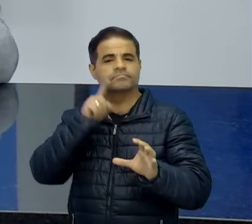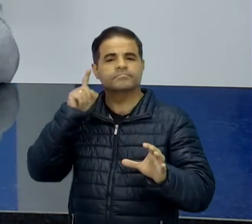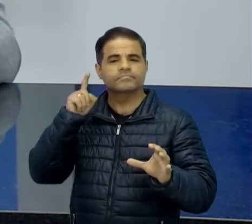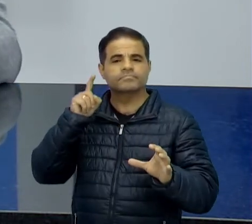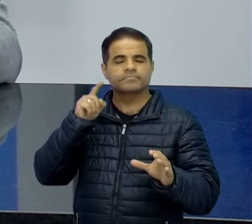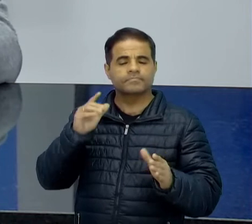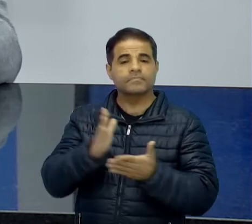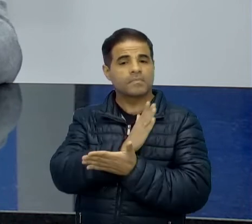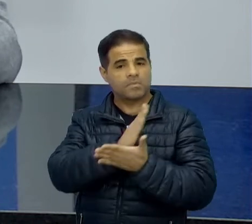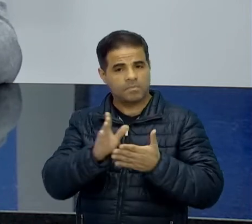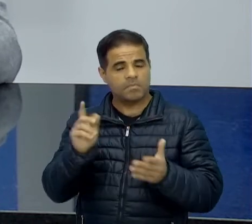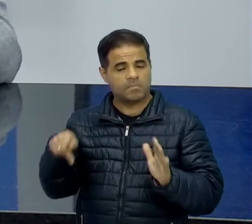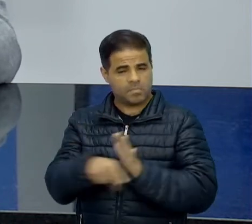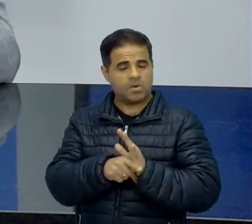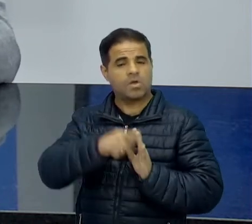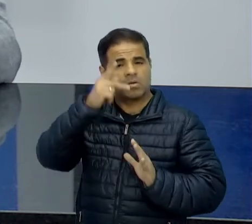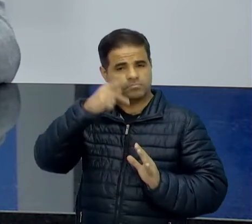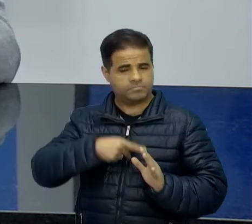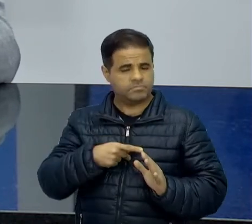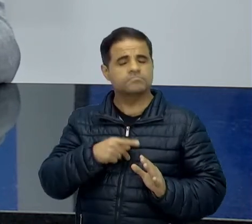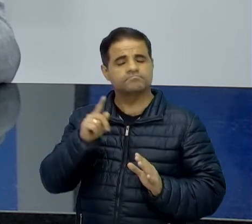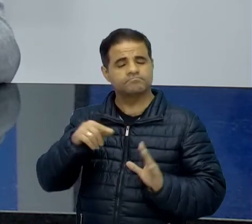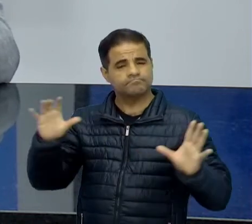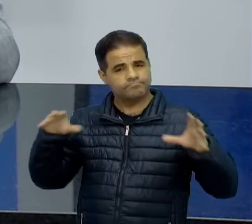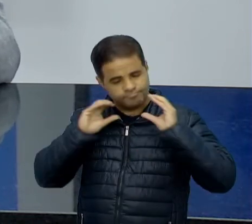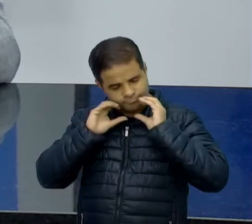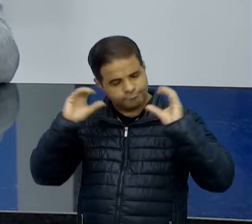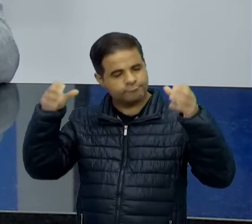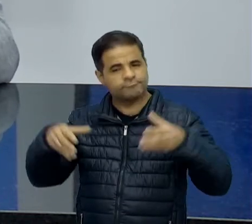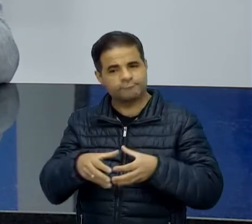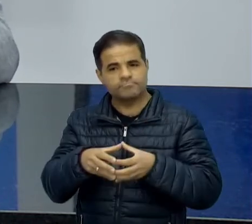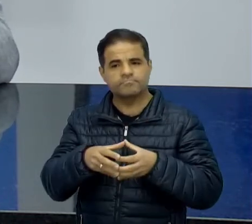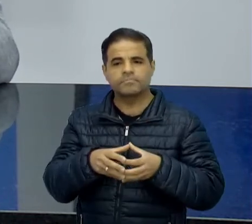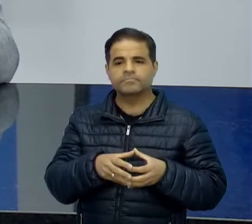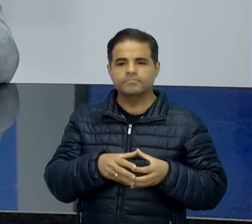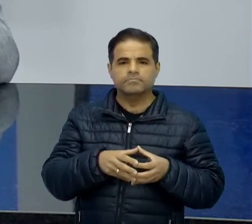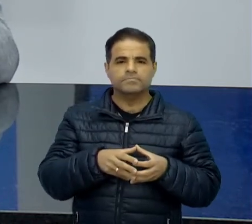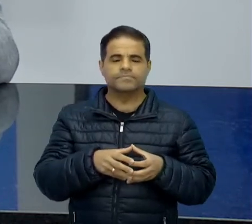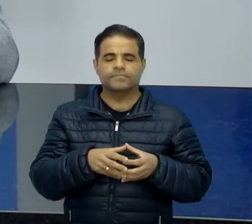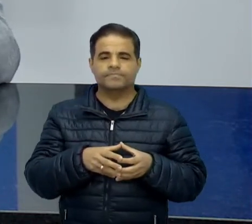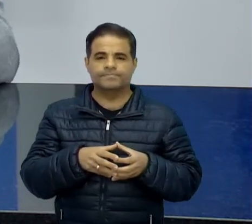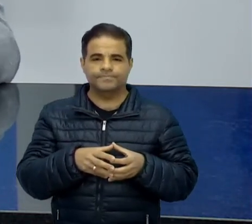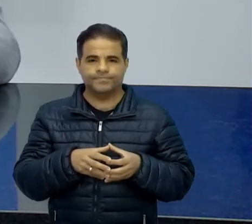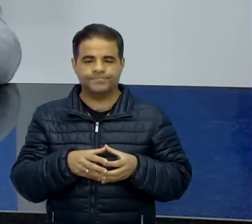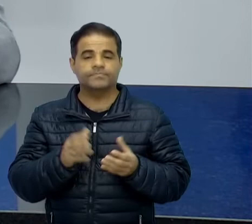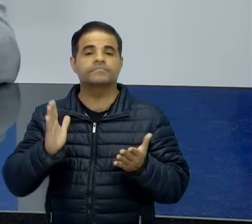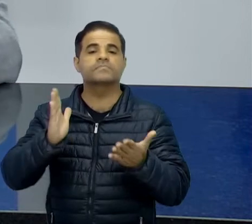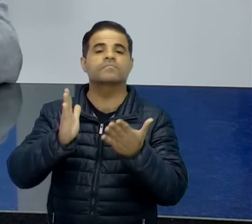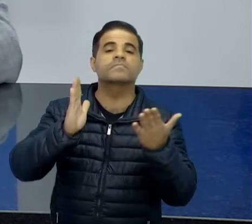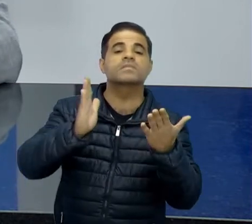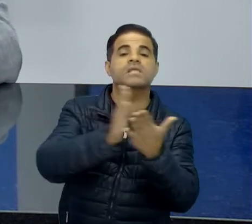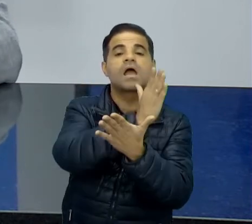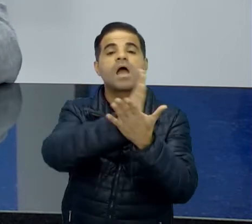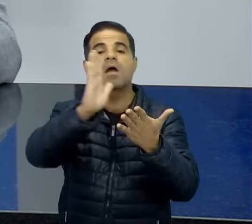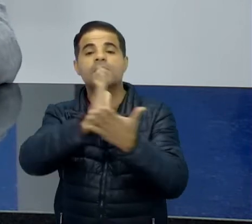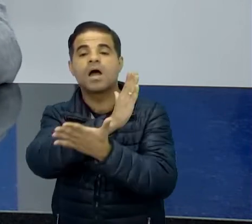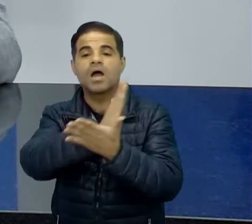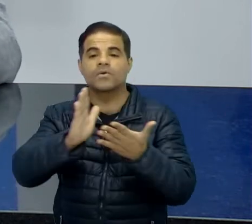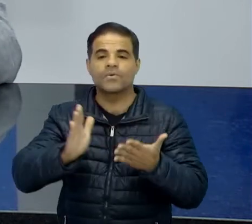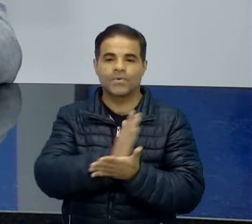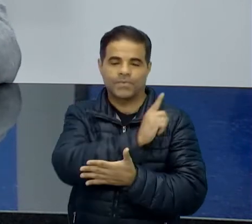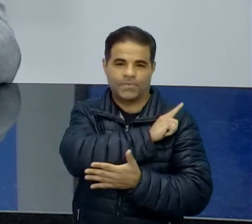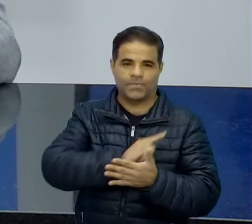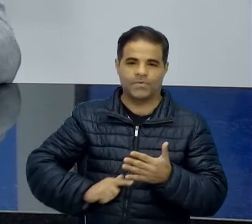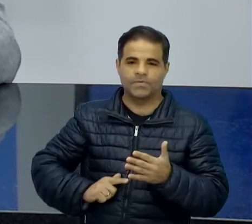uma comunidade própria, e essa comunidade, né, ela se separou do governo. Então eles